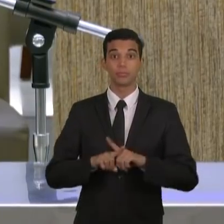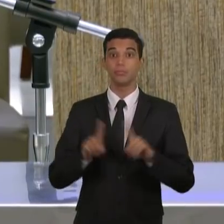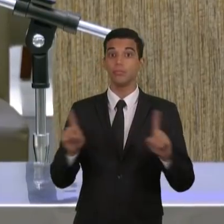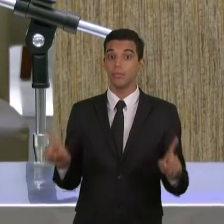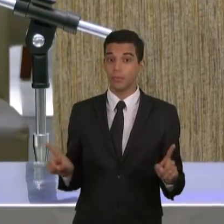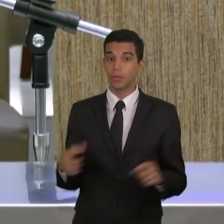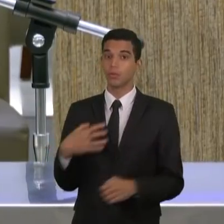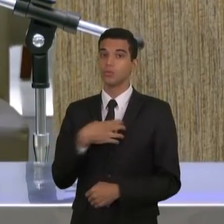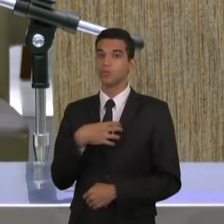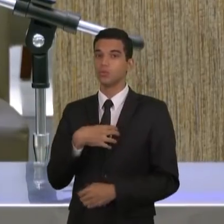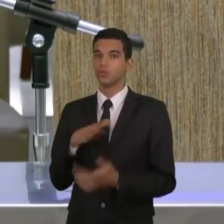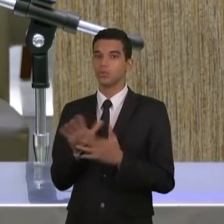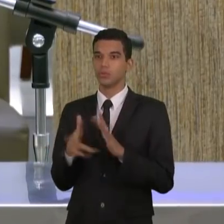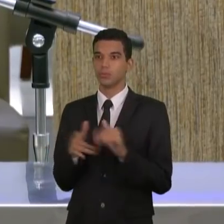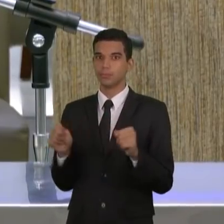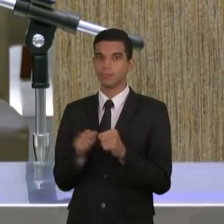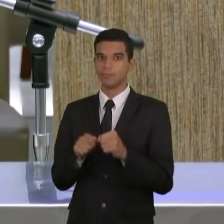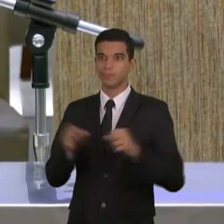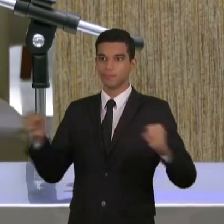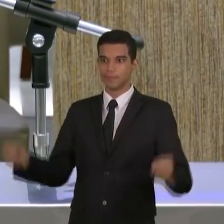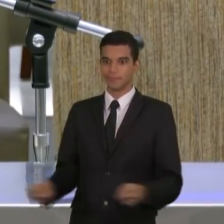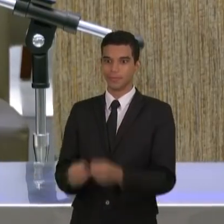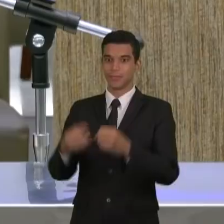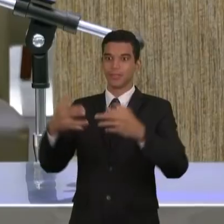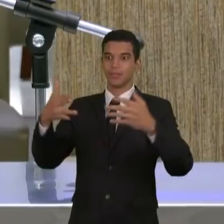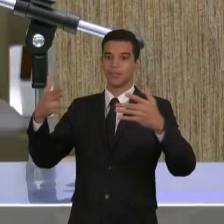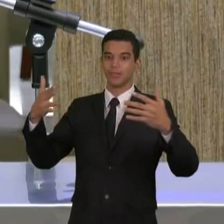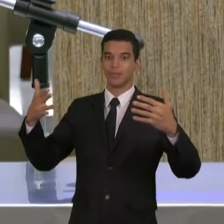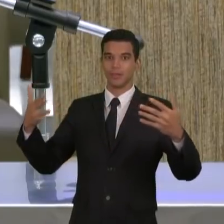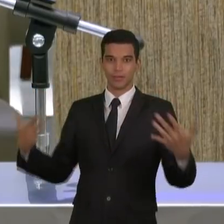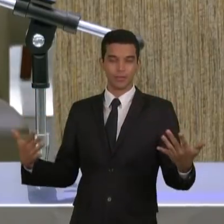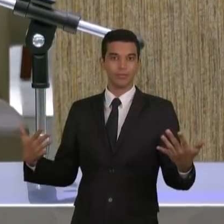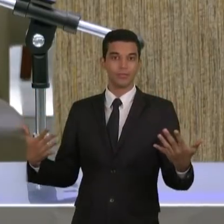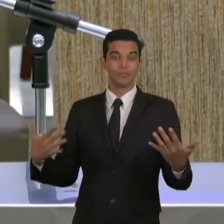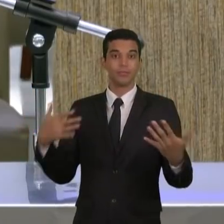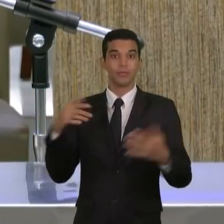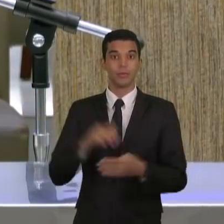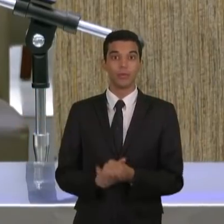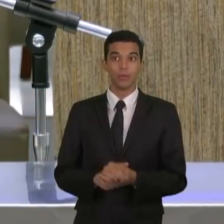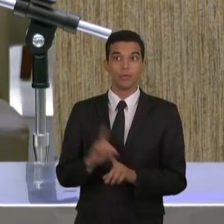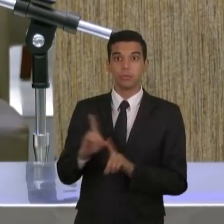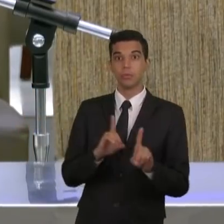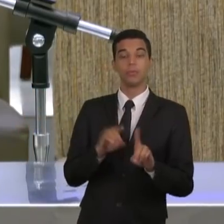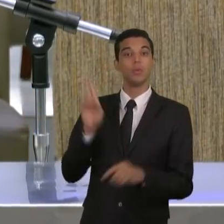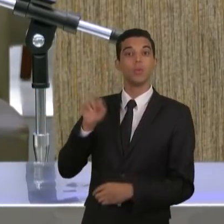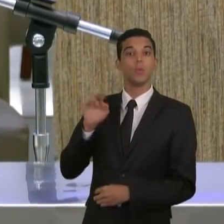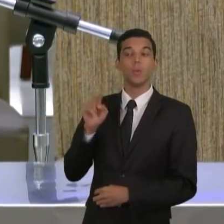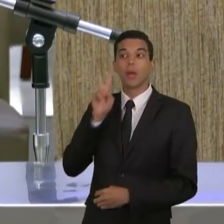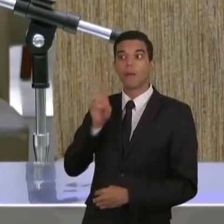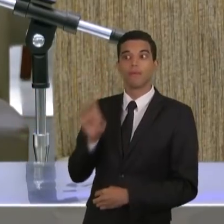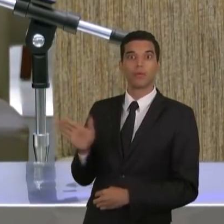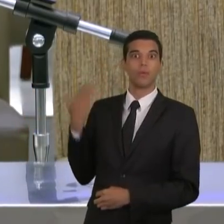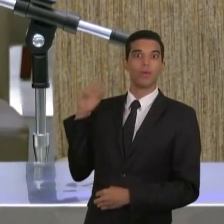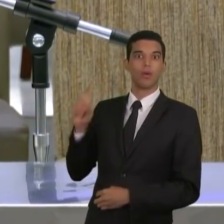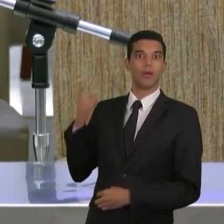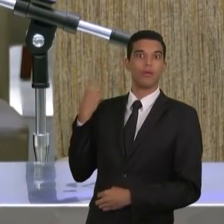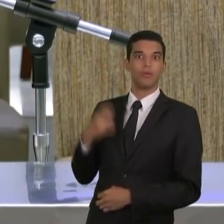forma de Jesus agir a forma de Jesus atuar naquele momento faz eles ficarem pasmados